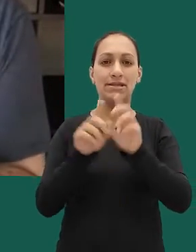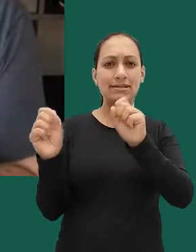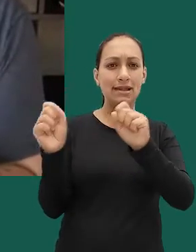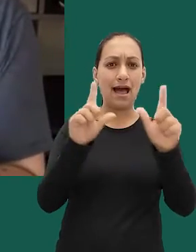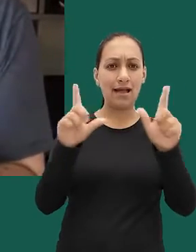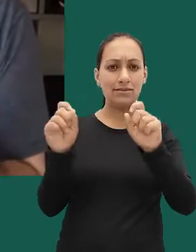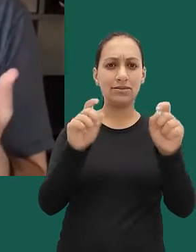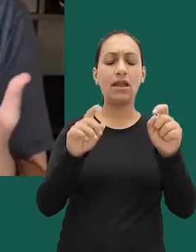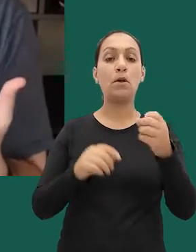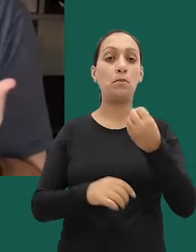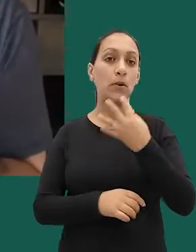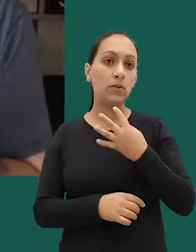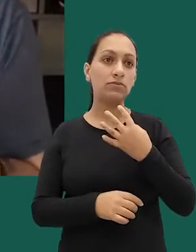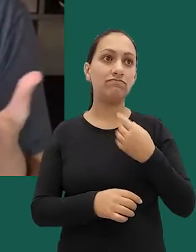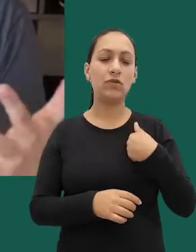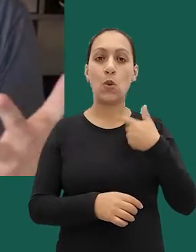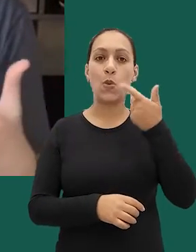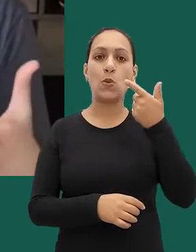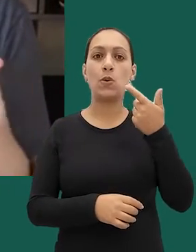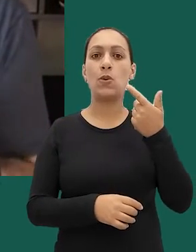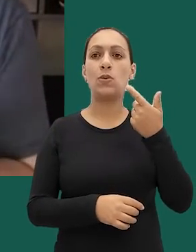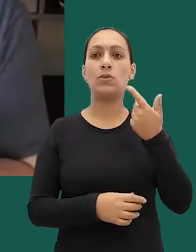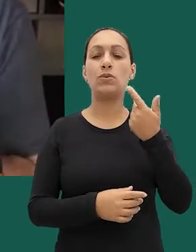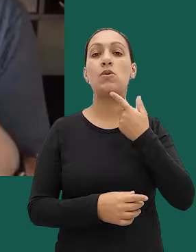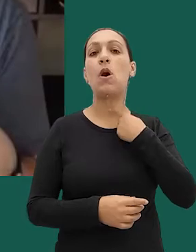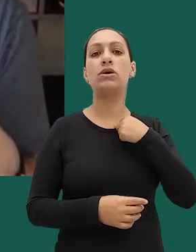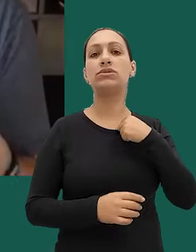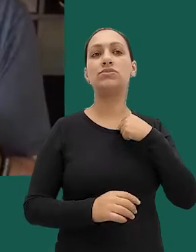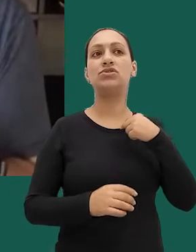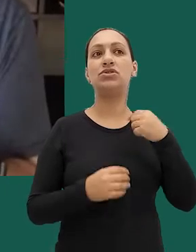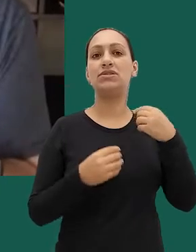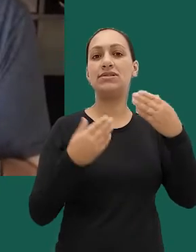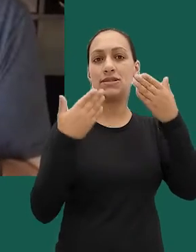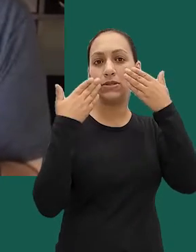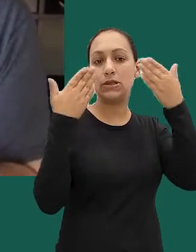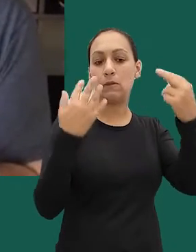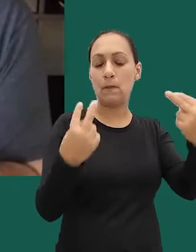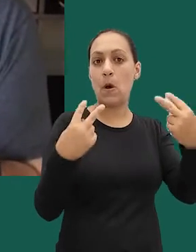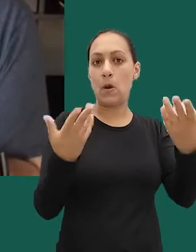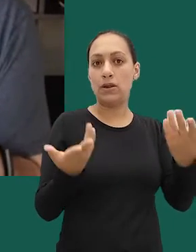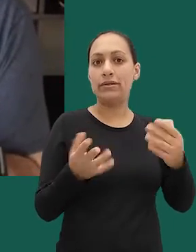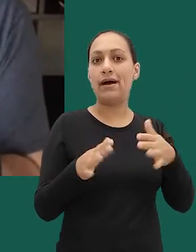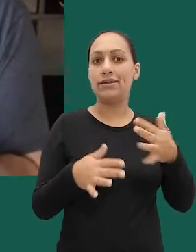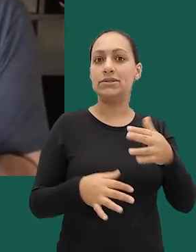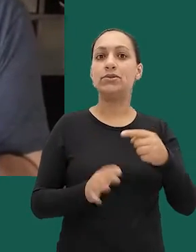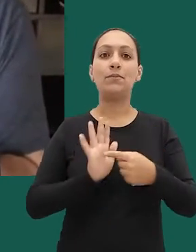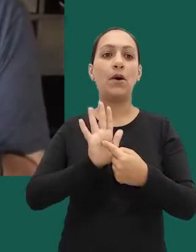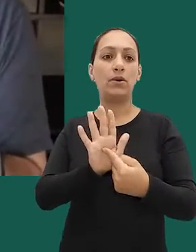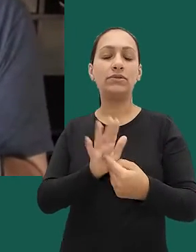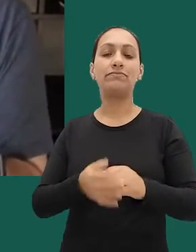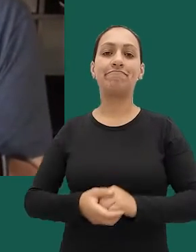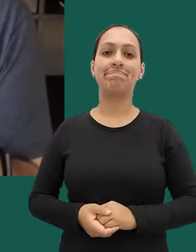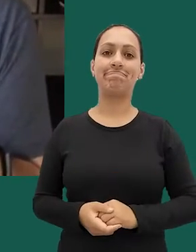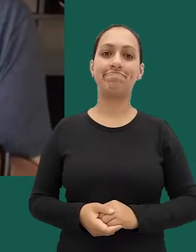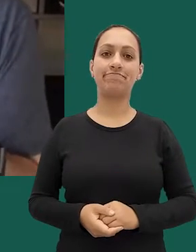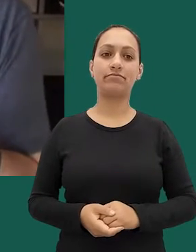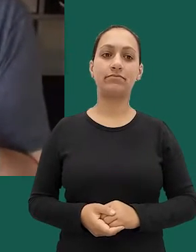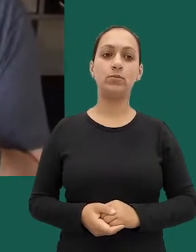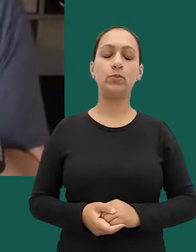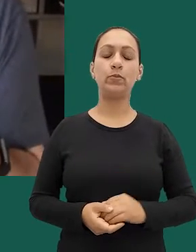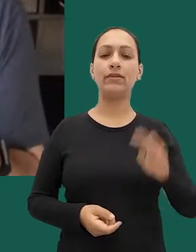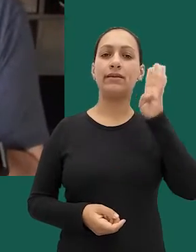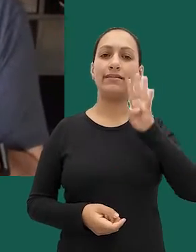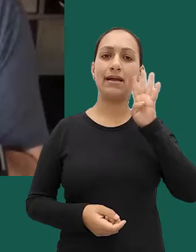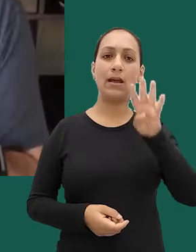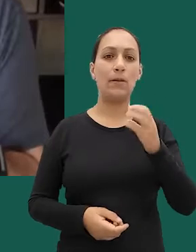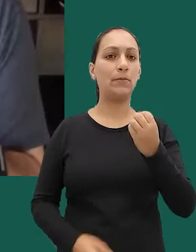se expor, e aí você acha uma ferramenta para encontrá-las nesse meio de campo. Que legal.